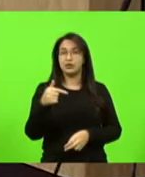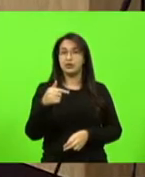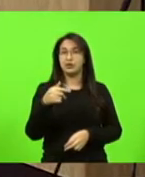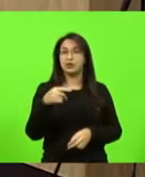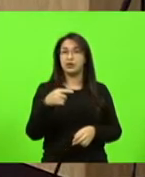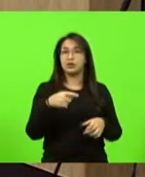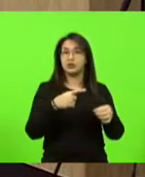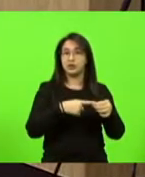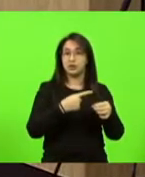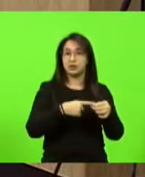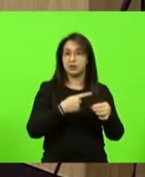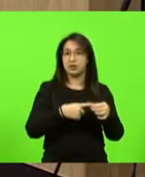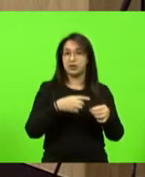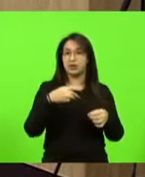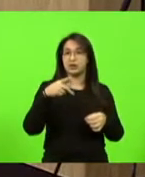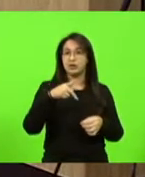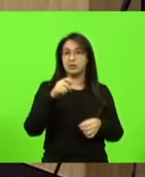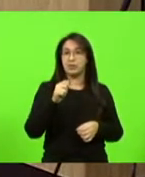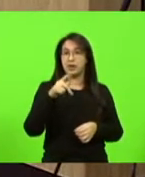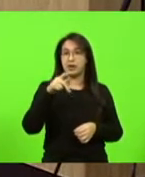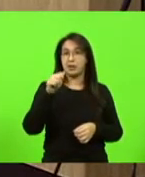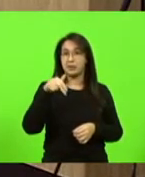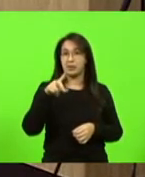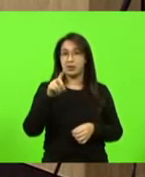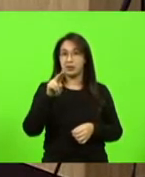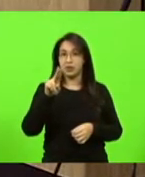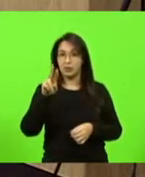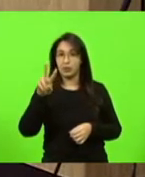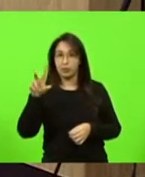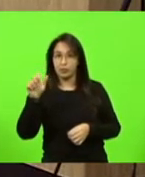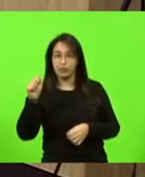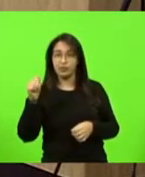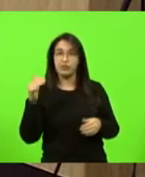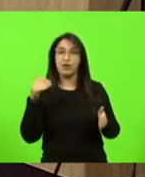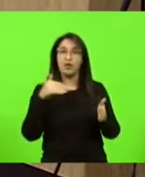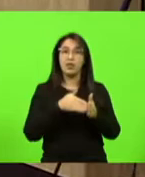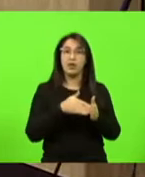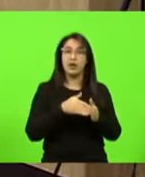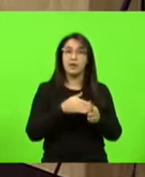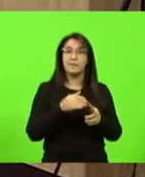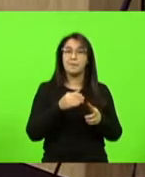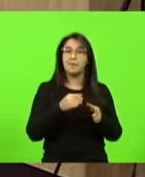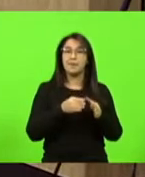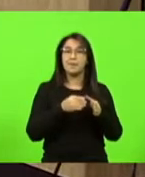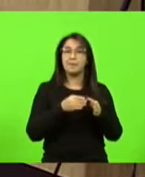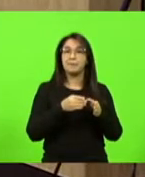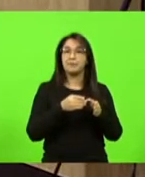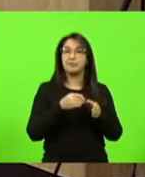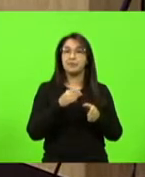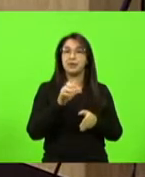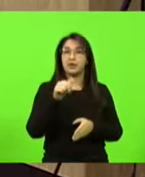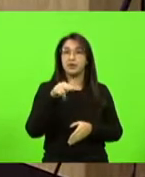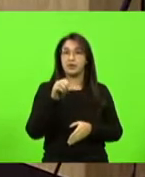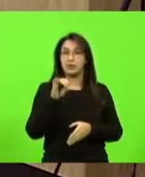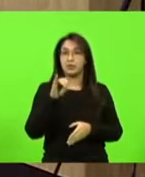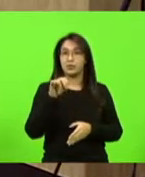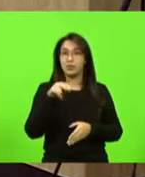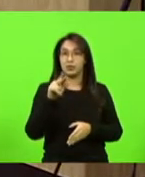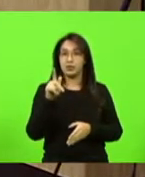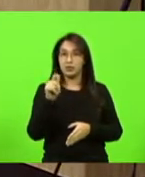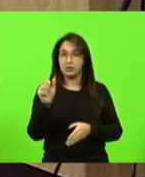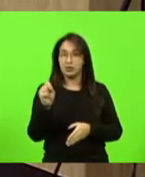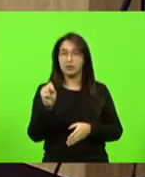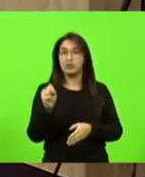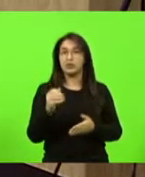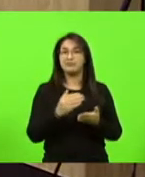Papanduva, Major Vieira e Canoinhas, que está, infelizmente, no estado de precariedade enorme e a comunidade do